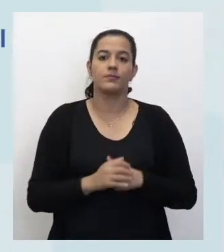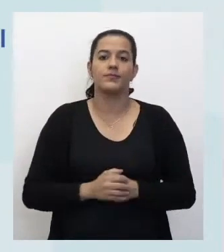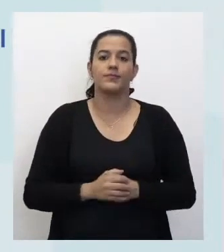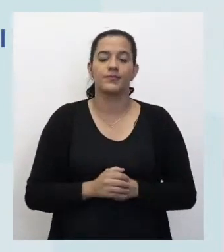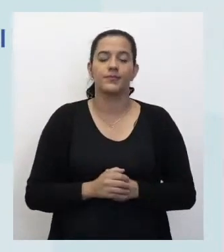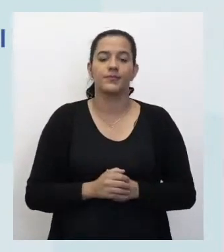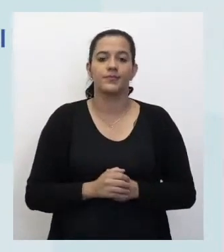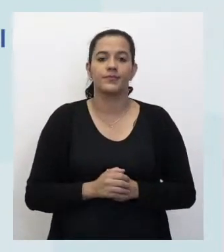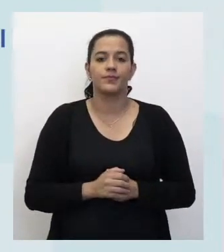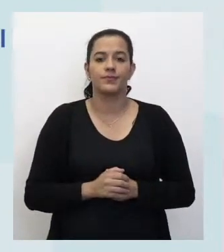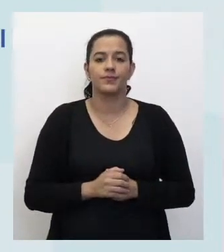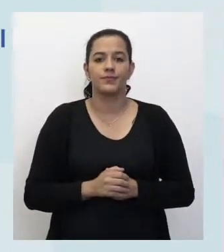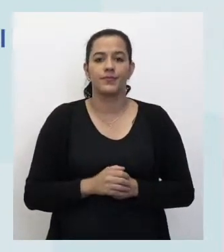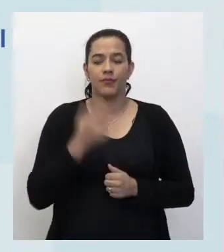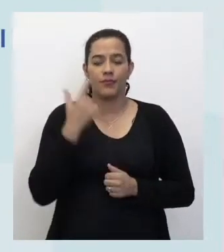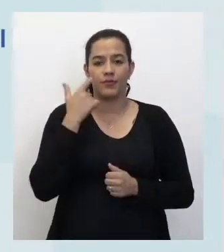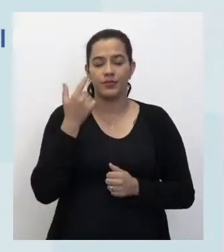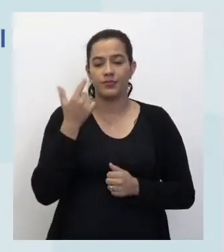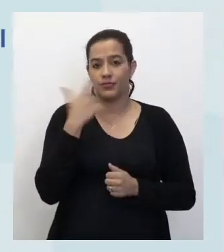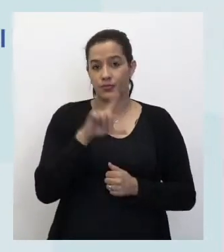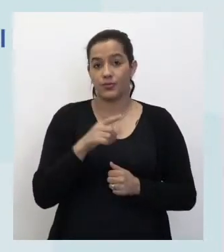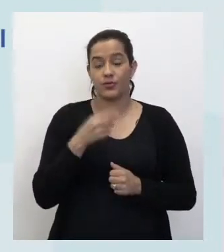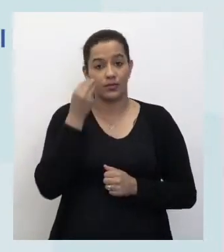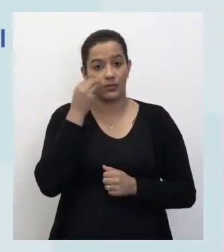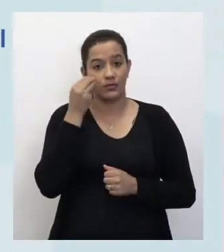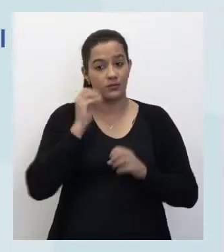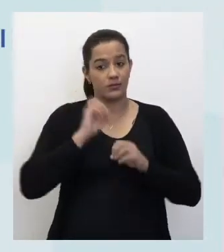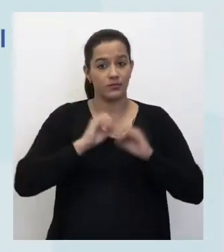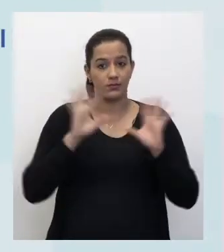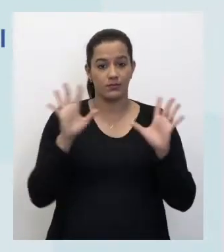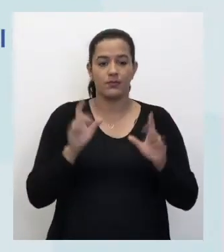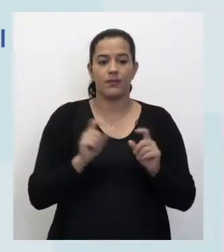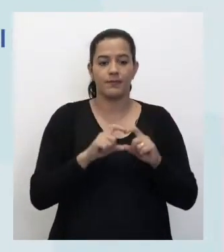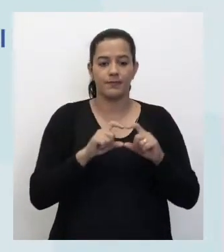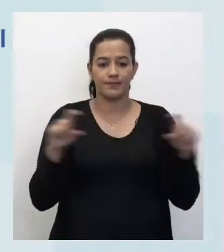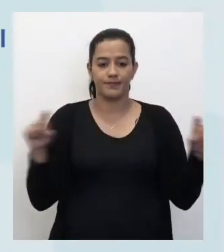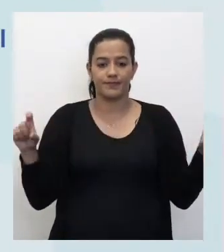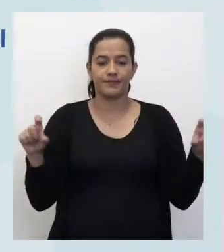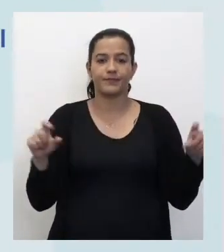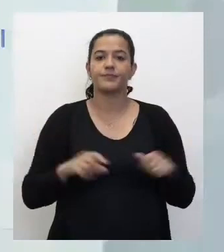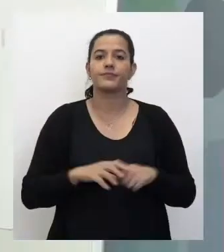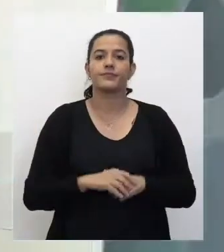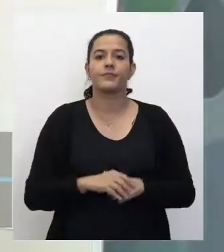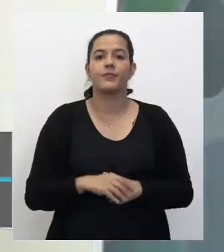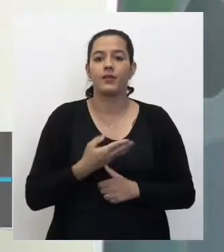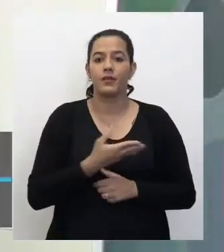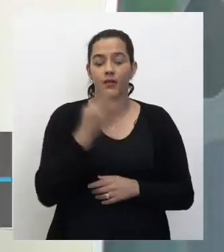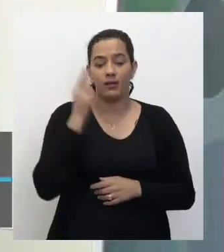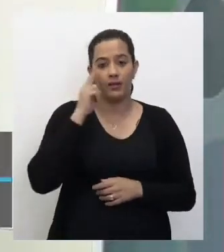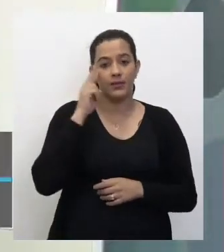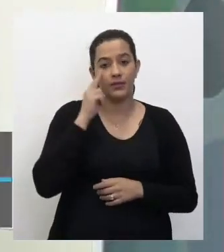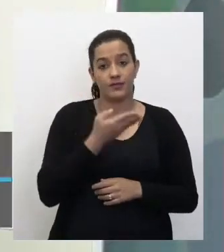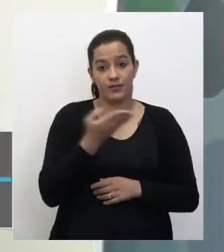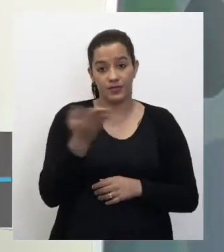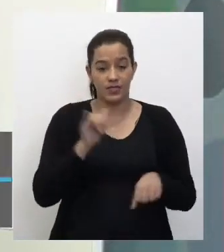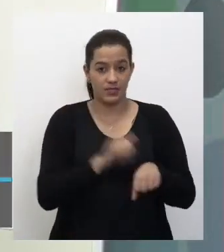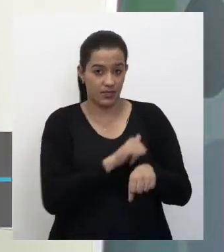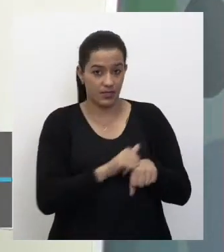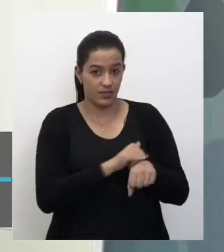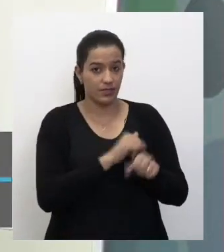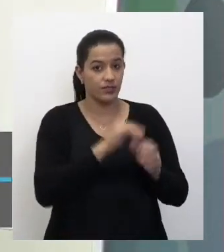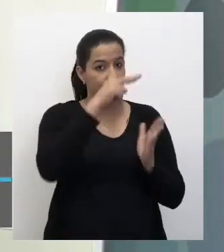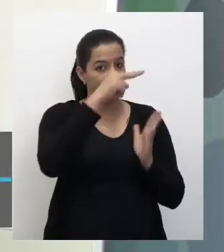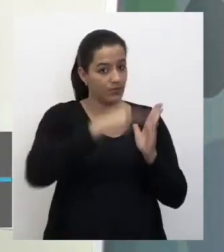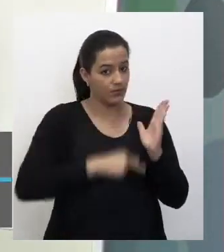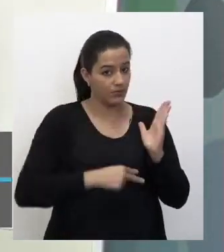esse título. Vamos ver se vocês conseguem entender esse título. Lembrando que nas nossas estratégias de leitura, a leitura do título